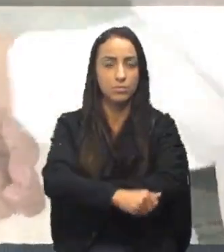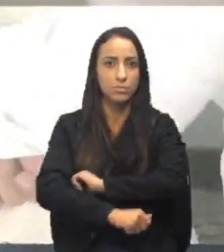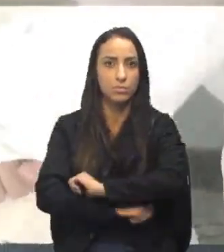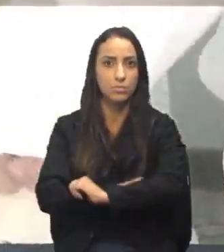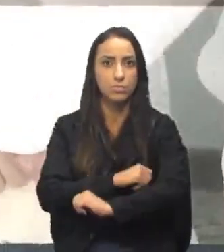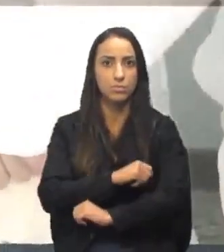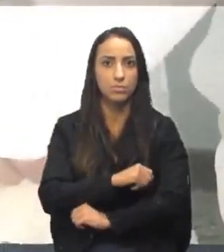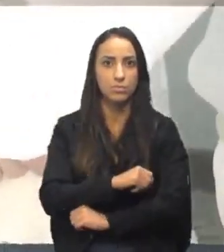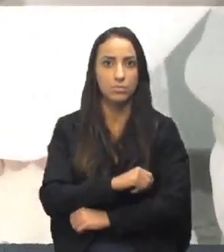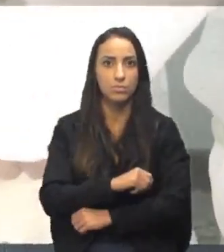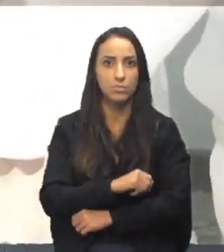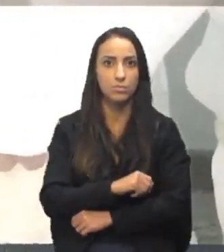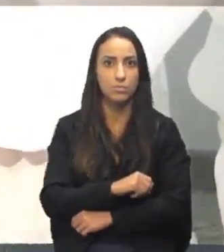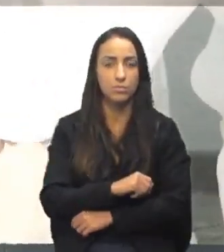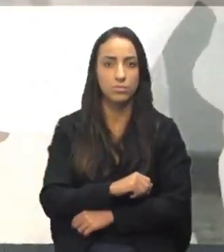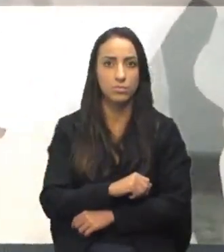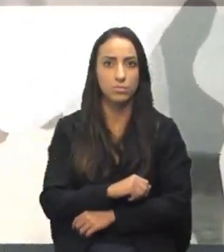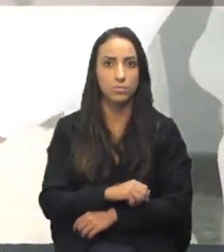eu preciso